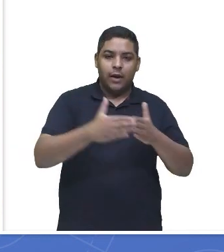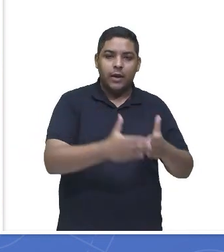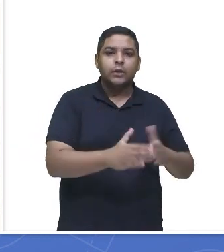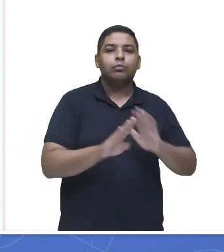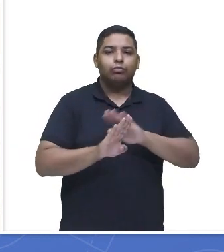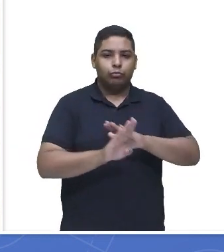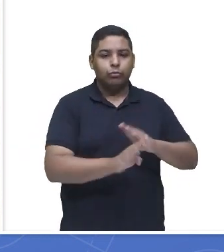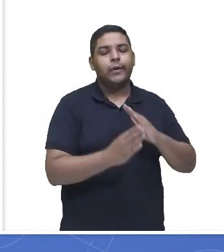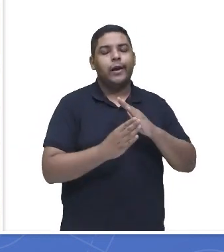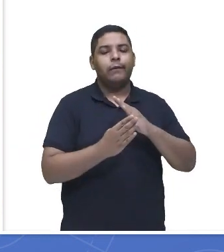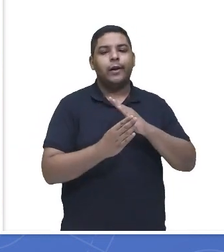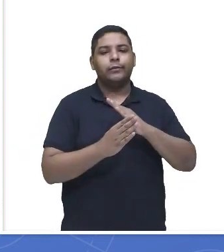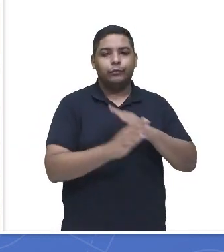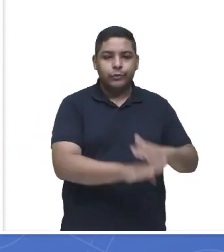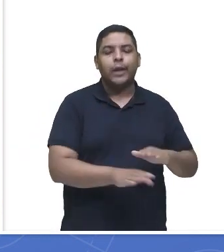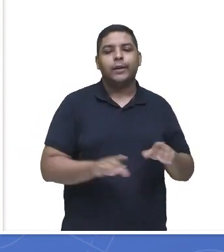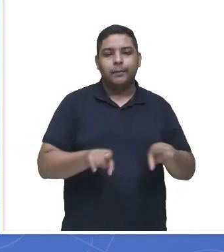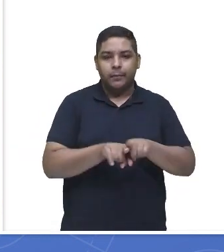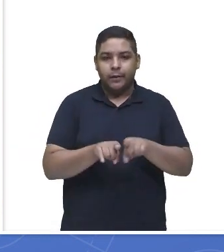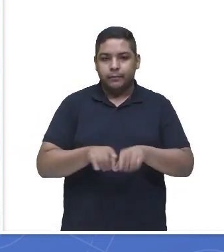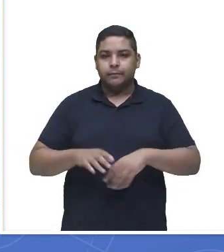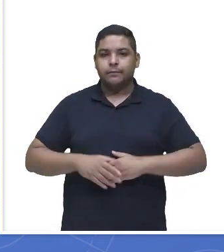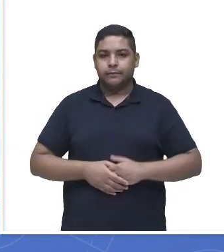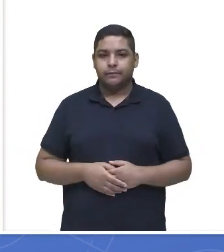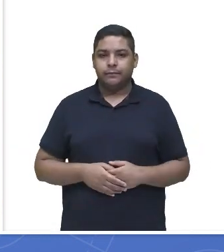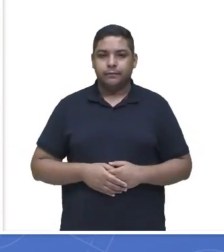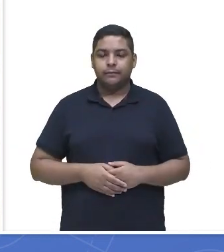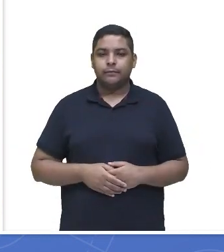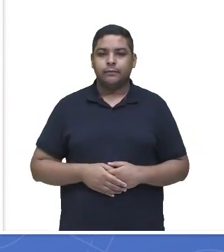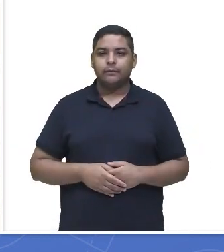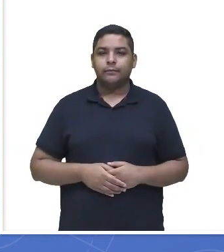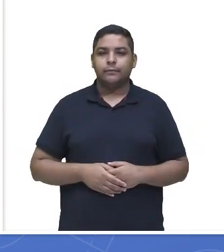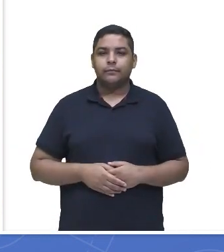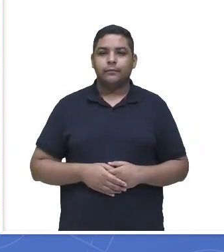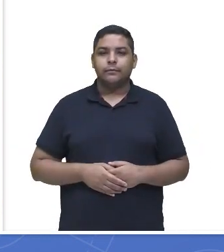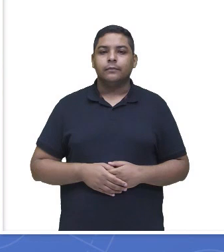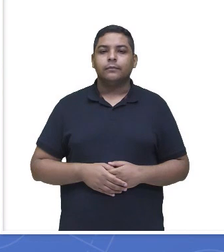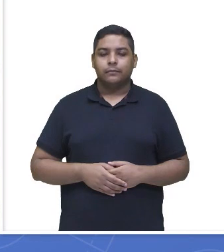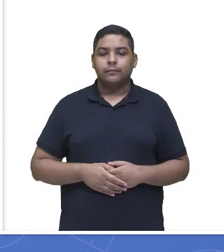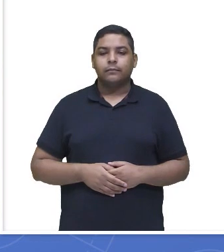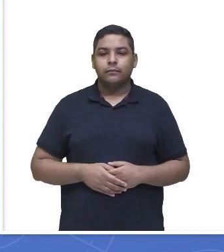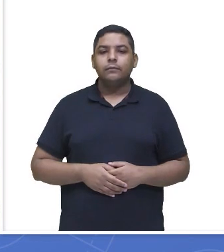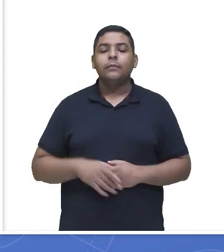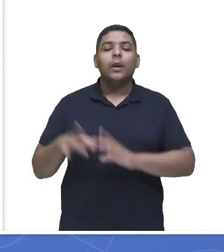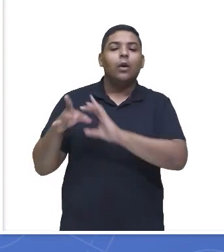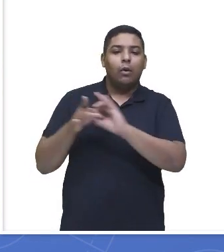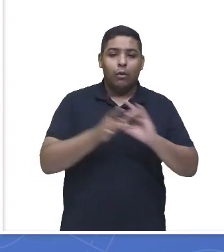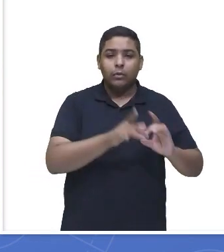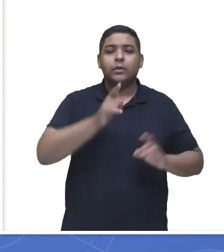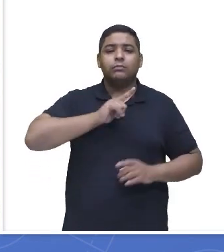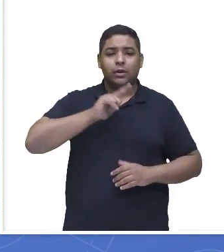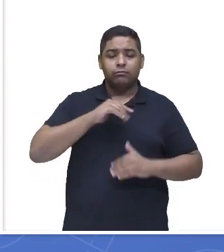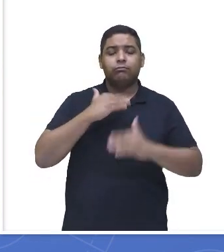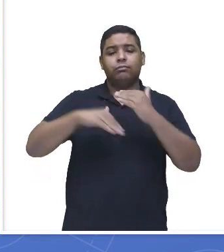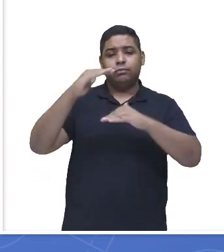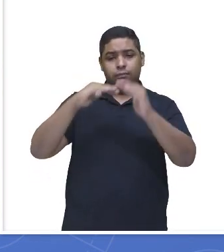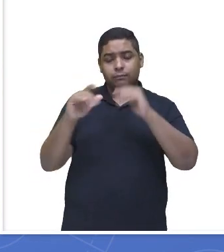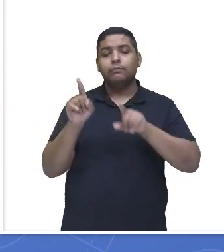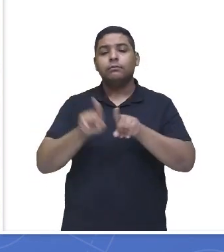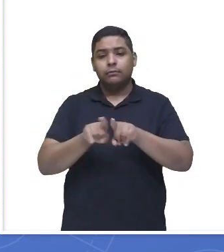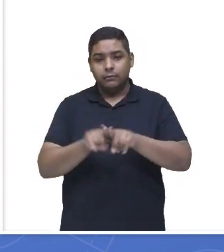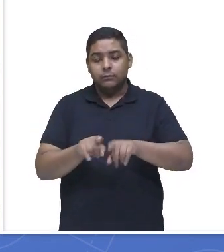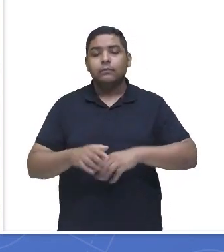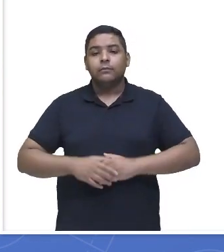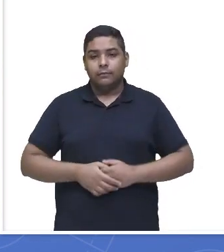surgir os burgueses na época, né? E tem todo um contexto urbano que vai surgir aí, então, nesse processo também. Mexe também, vocês